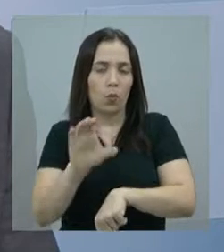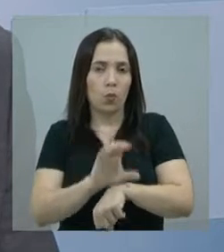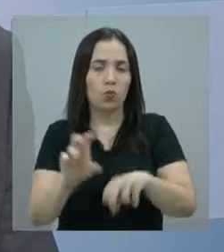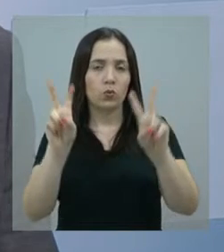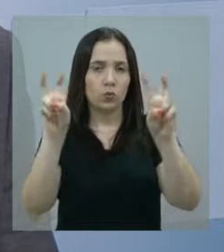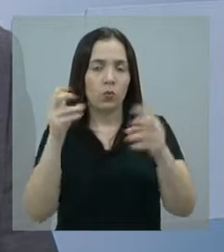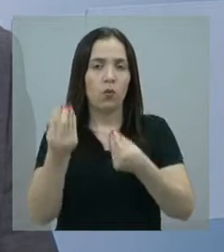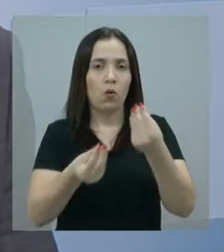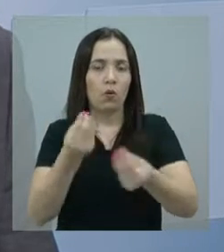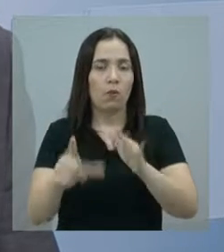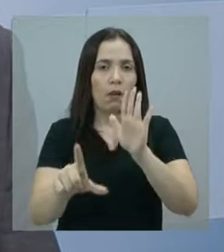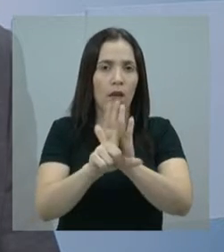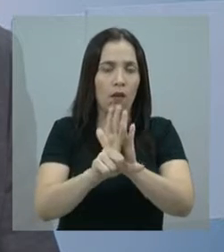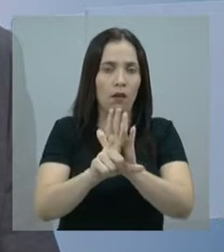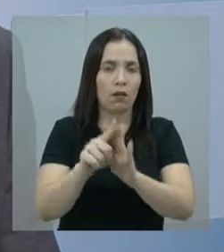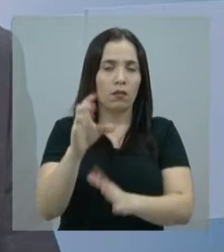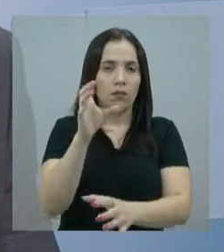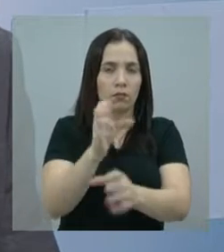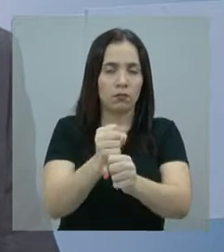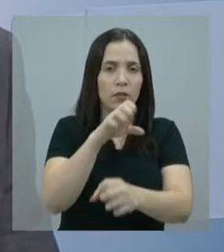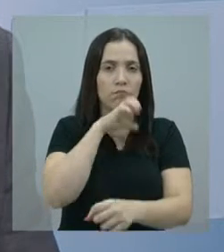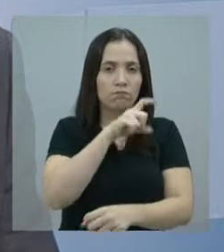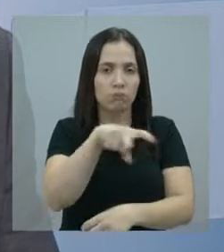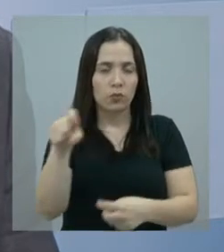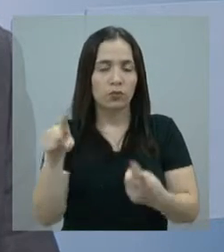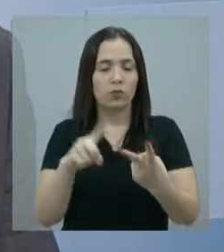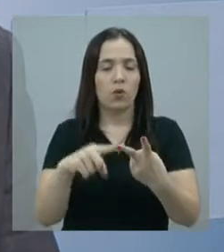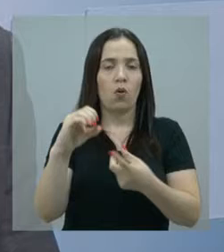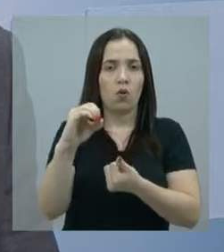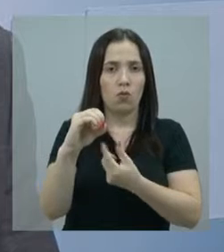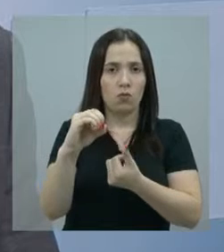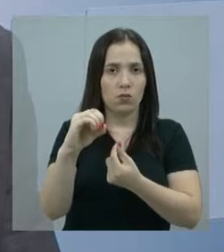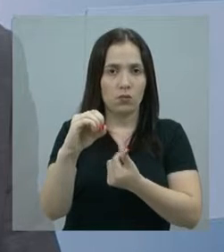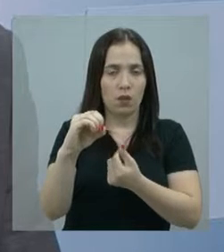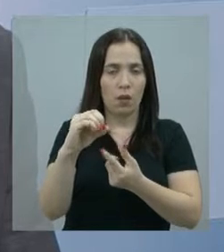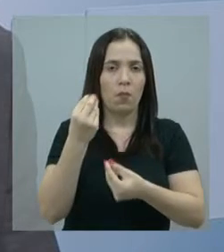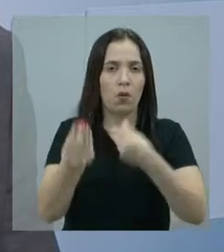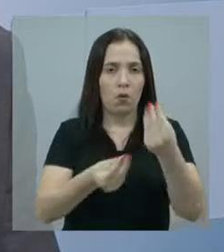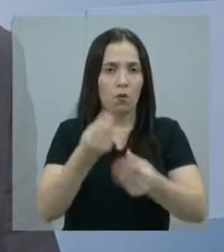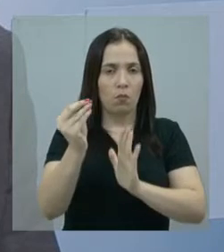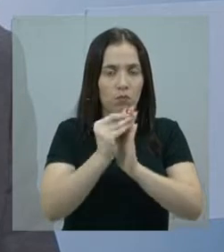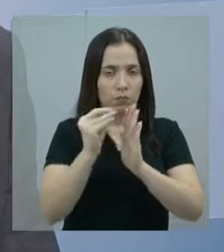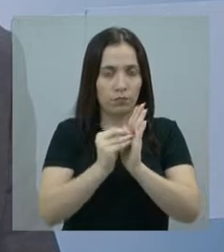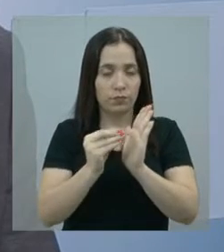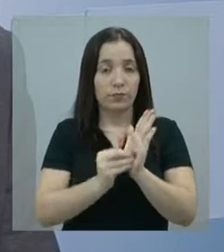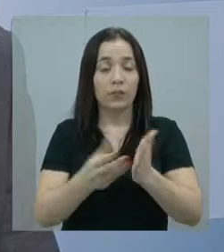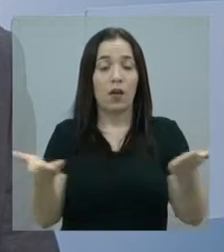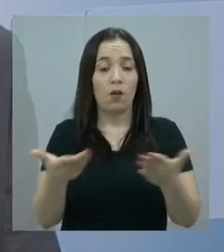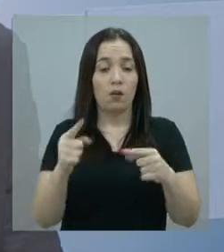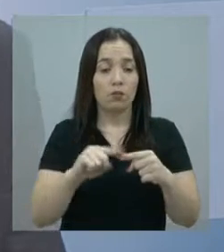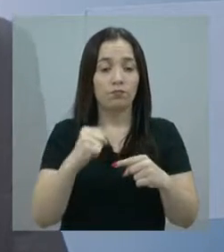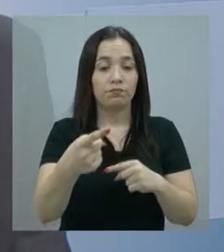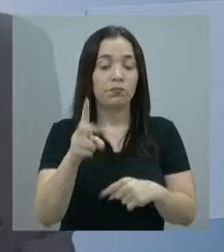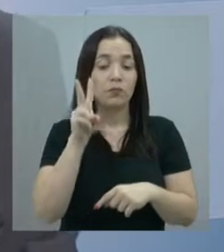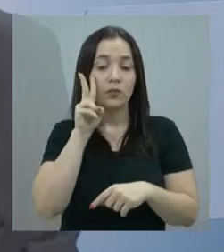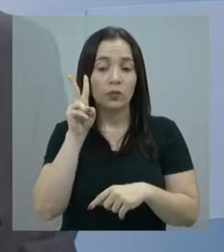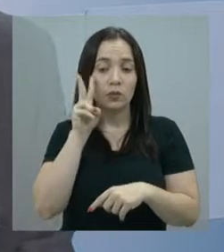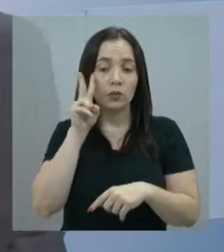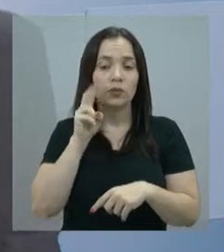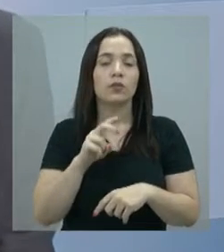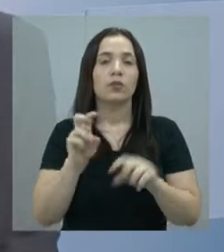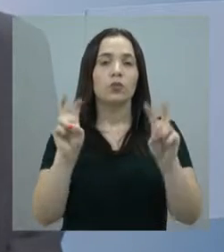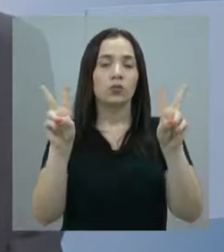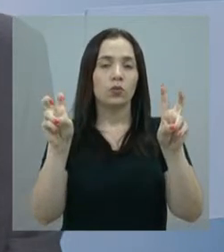sobre legislação tributária, sobre execução orçamentária. Vamos ter agora, na próxima segunda,